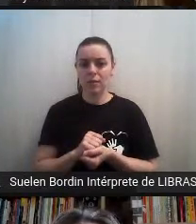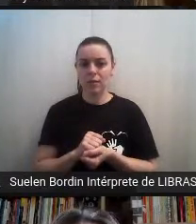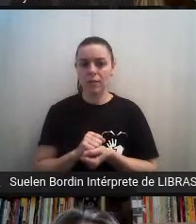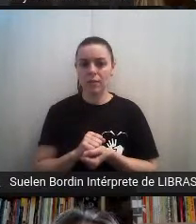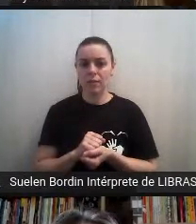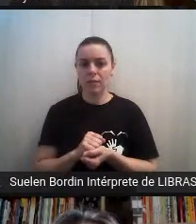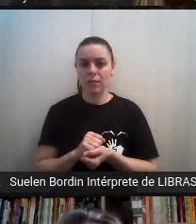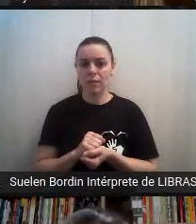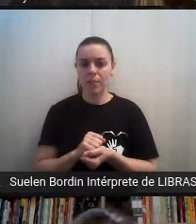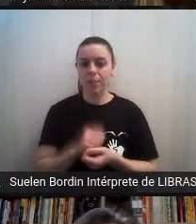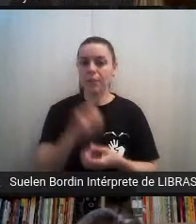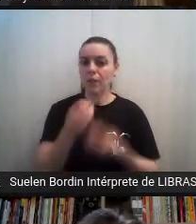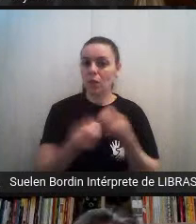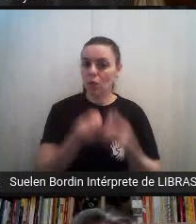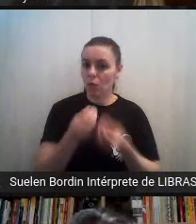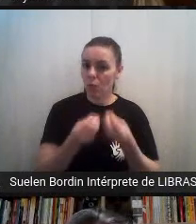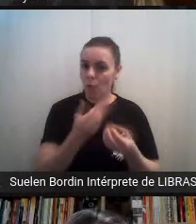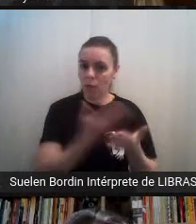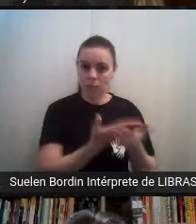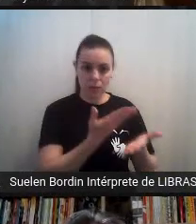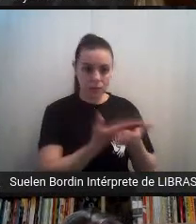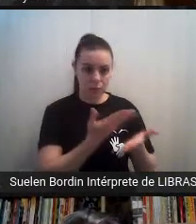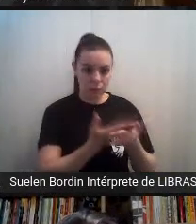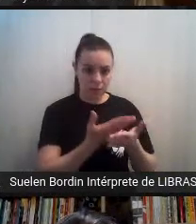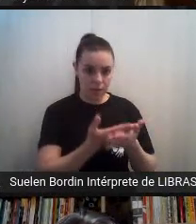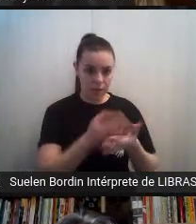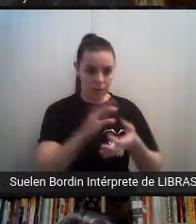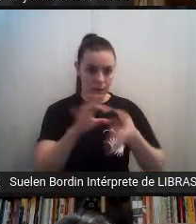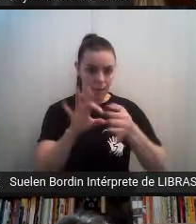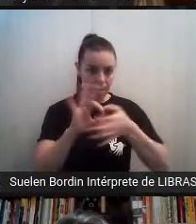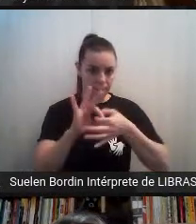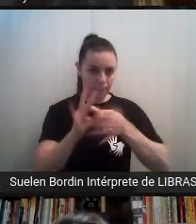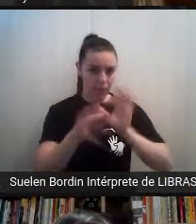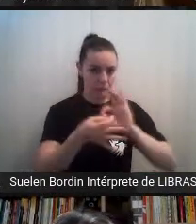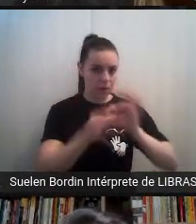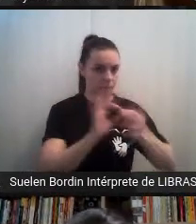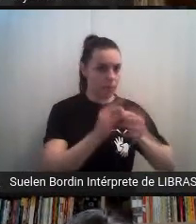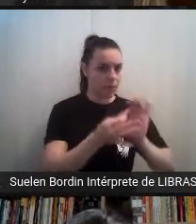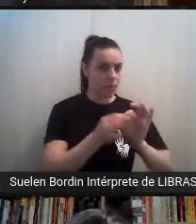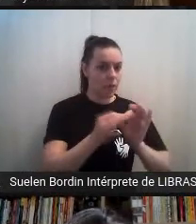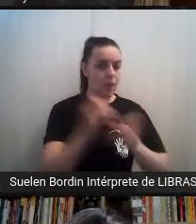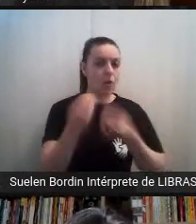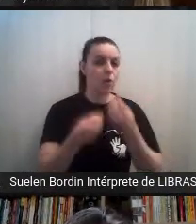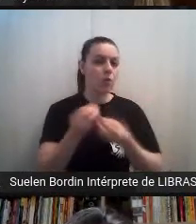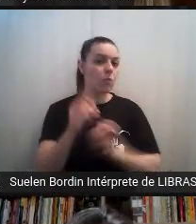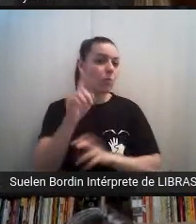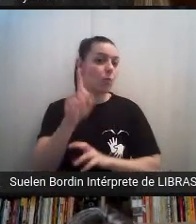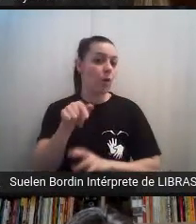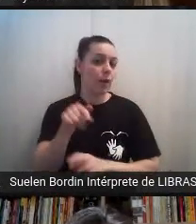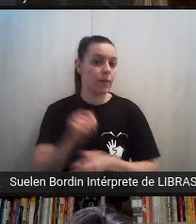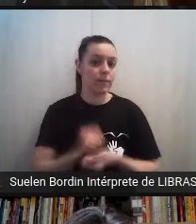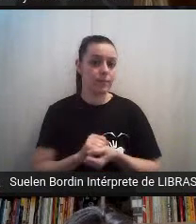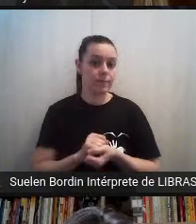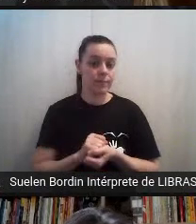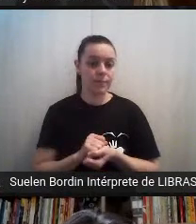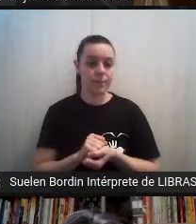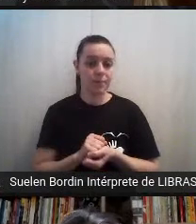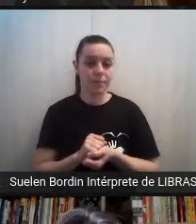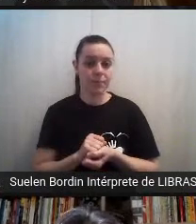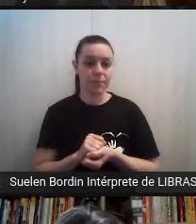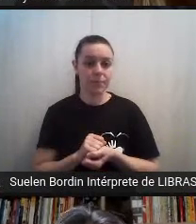E como é que foi para estudar para a Olimpíada? No que isso difere? Como é que é estudar para a Olimpíada?